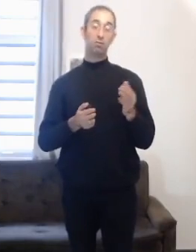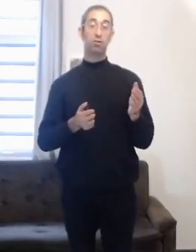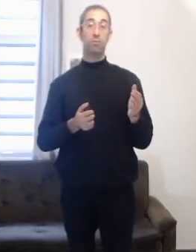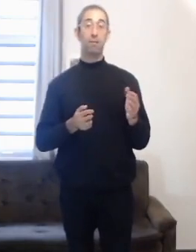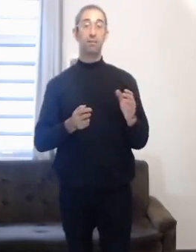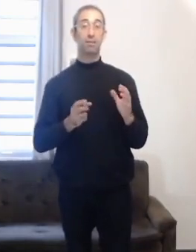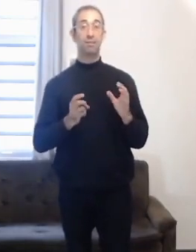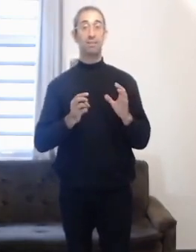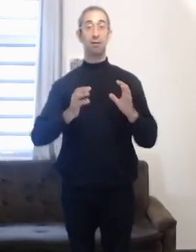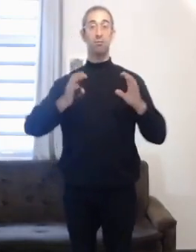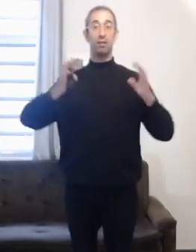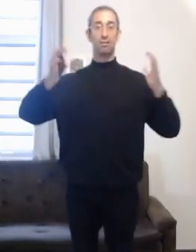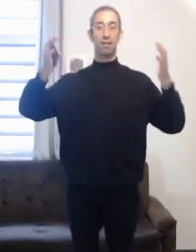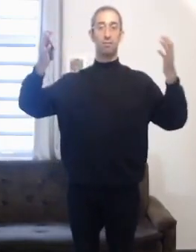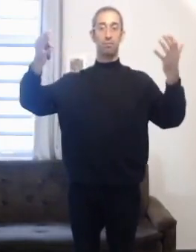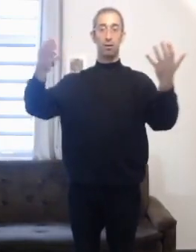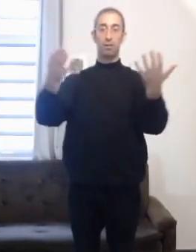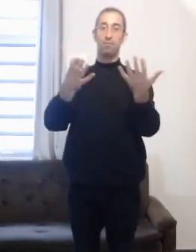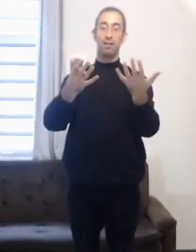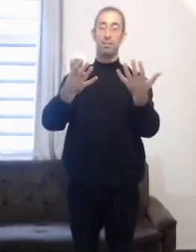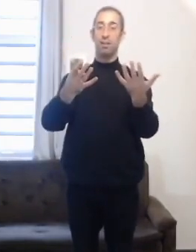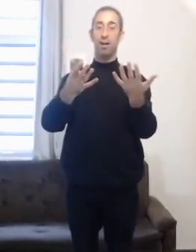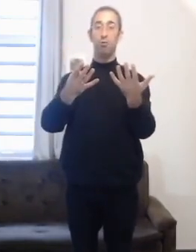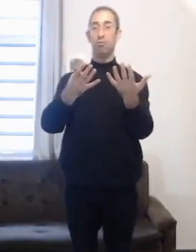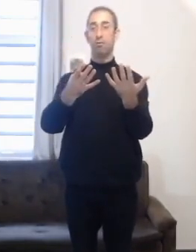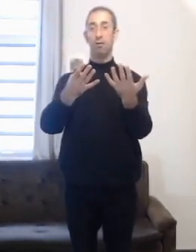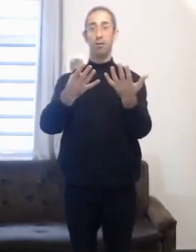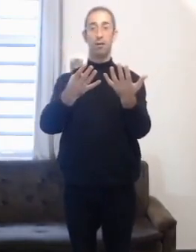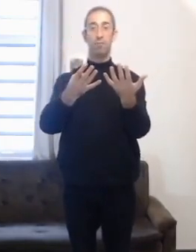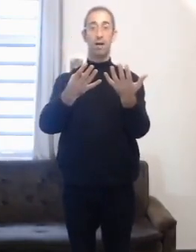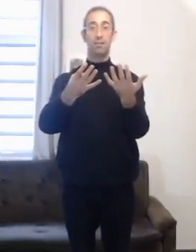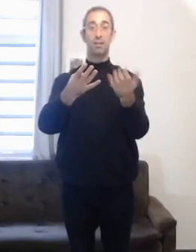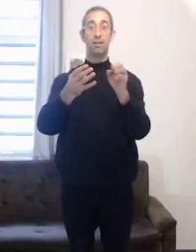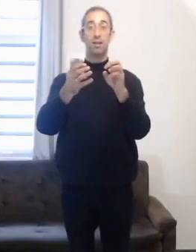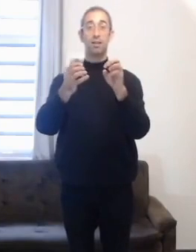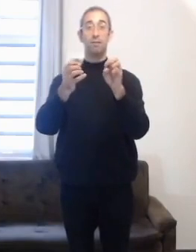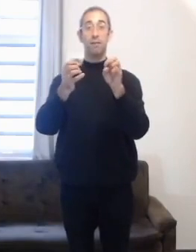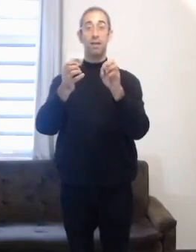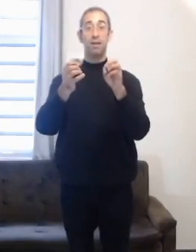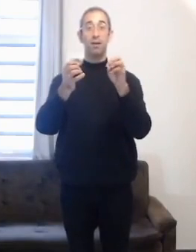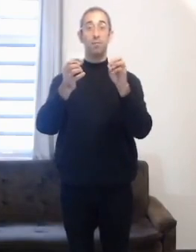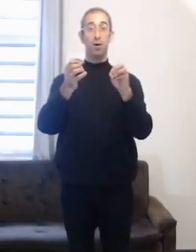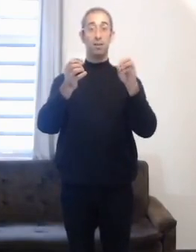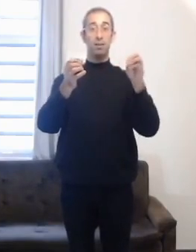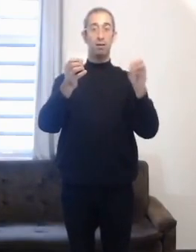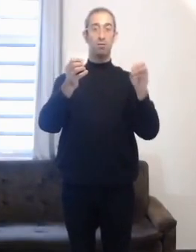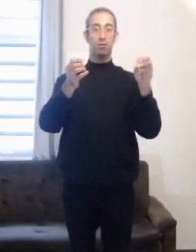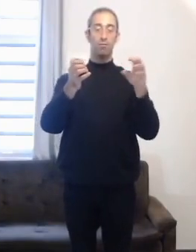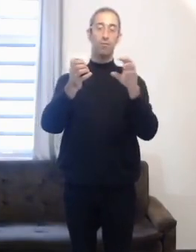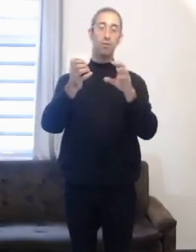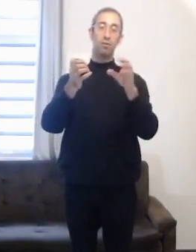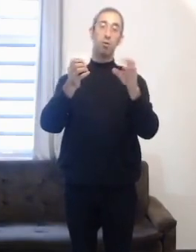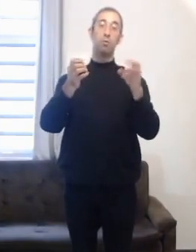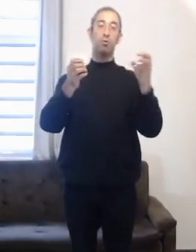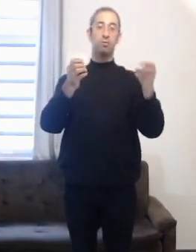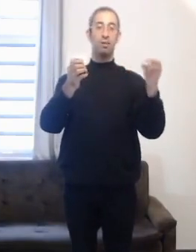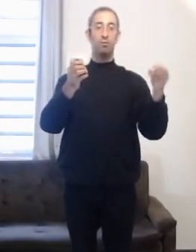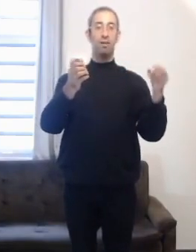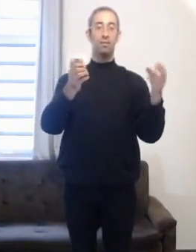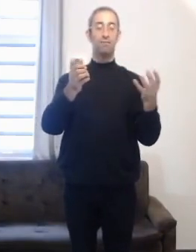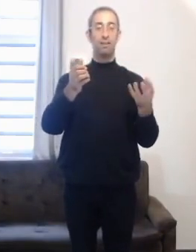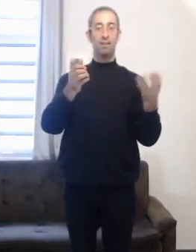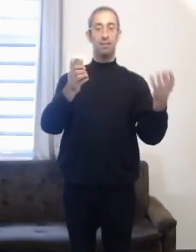pode ser que são desdobramentos. Assim, se acontecer a minha hipótese mais geral, básica, também podem, e